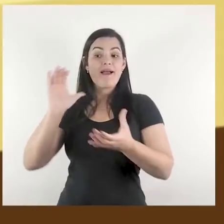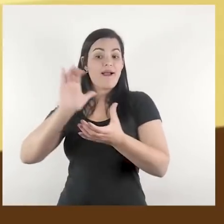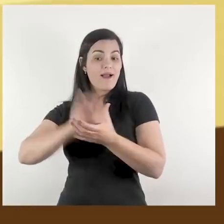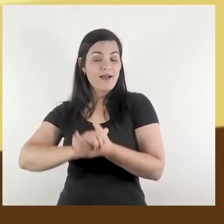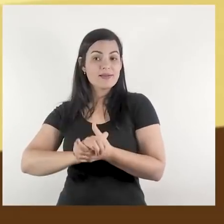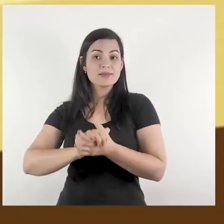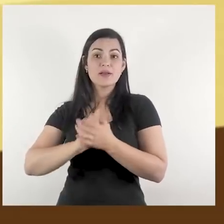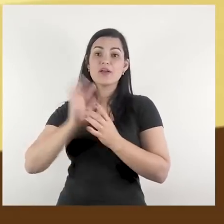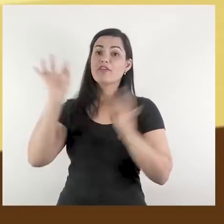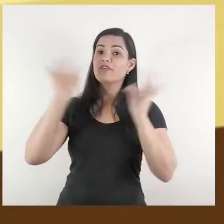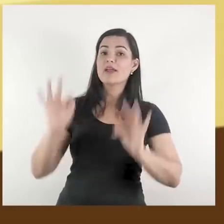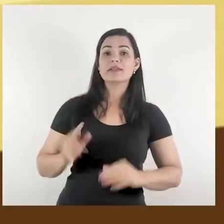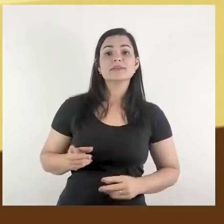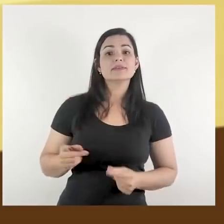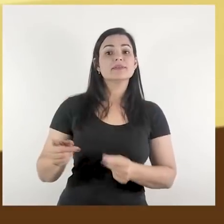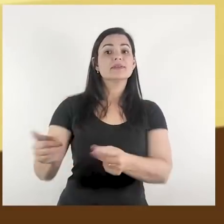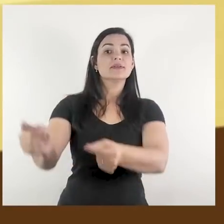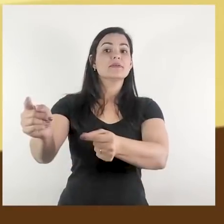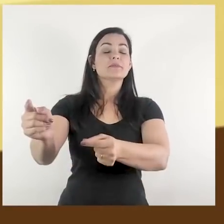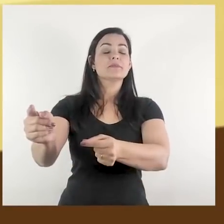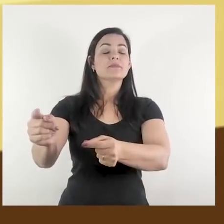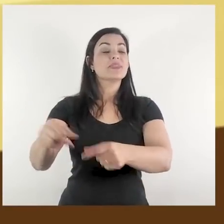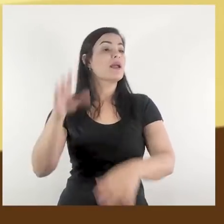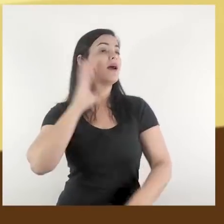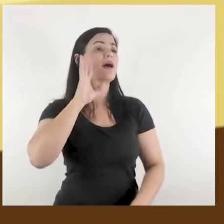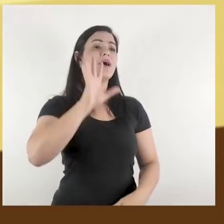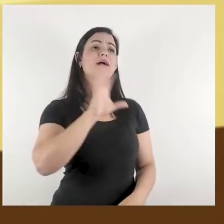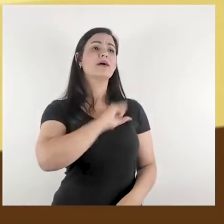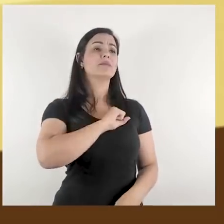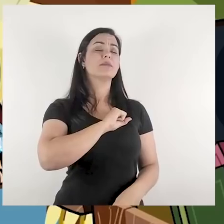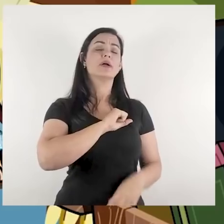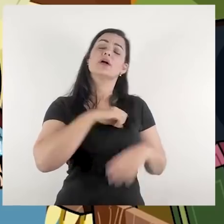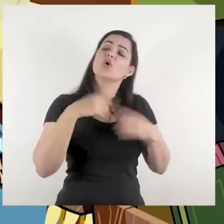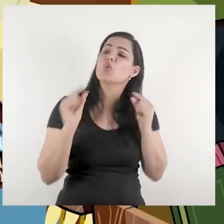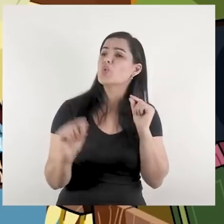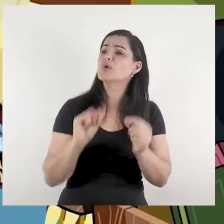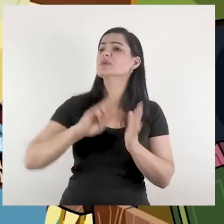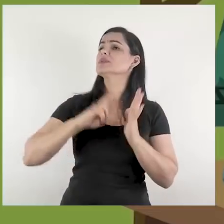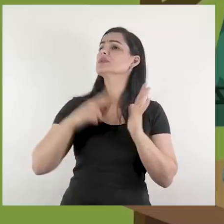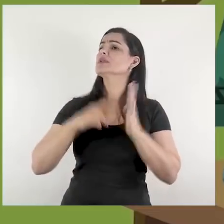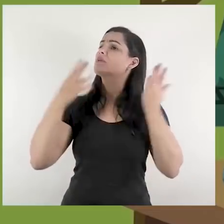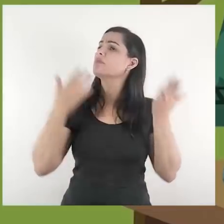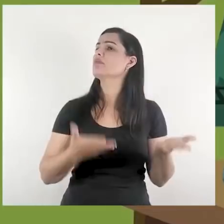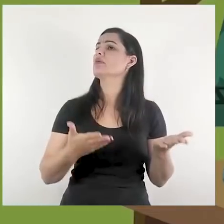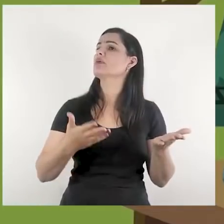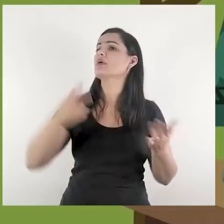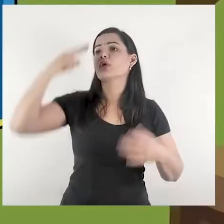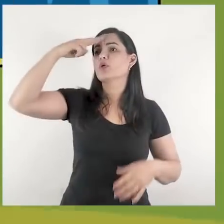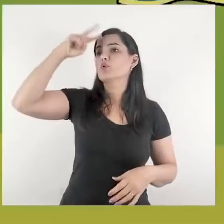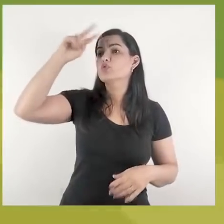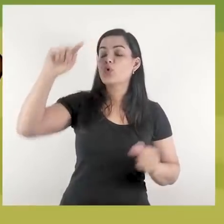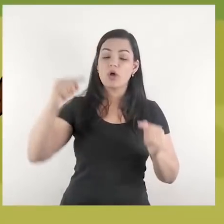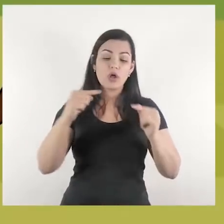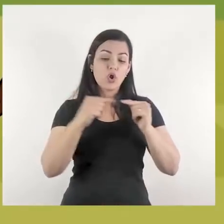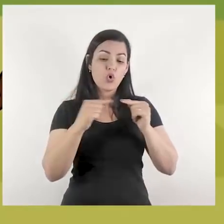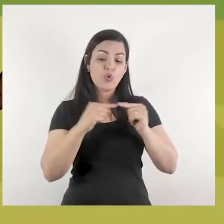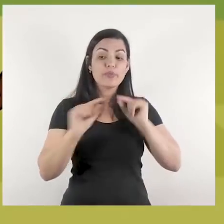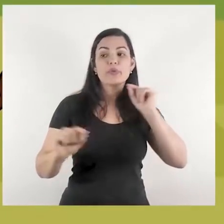falta saber o que essa história tem a ver com o desaparecimento do vovô. Ei, amigos!